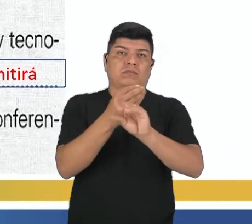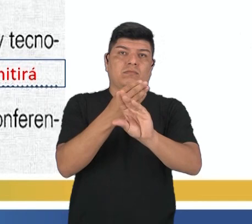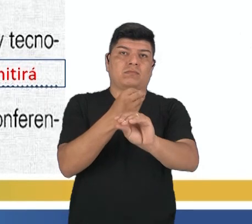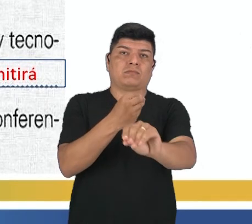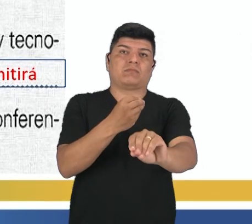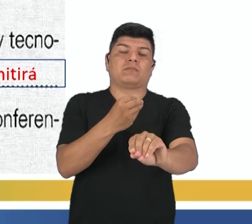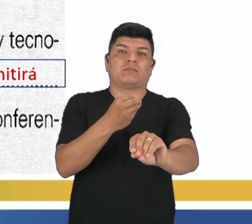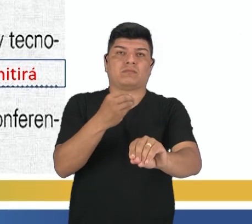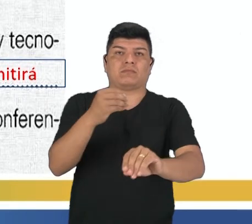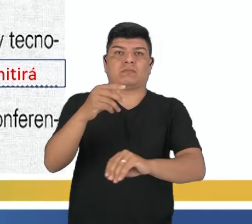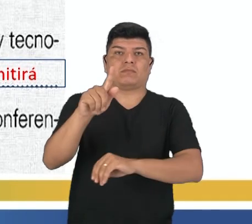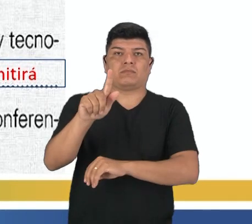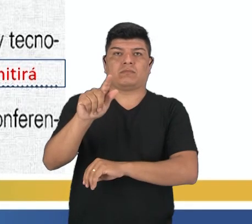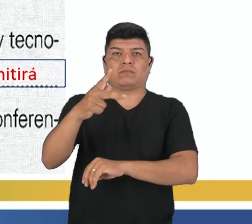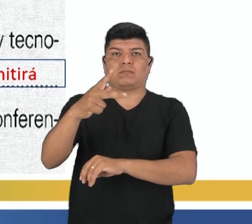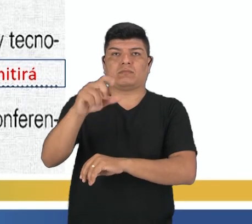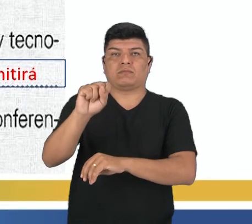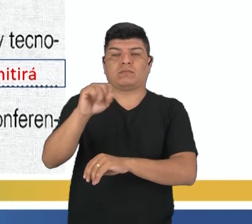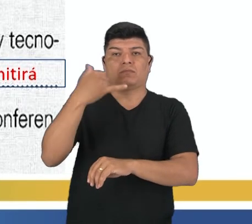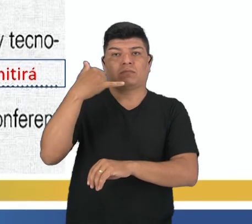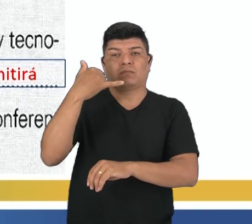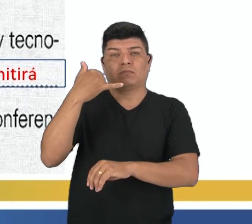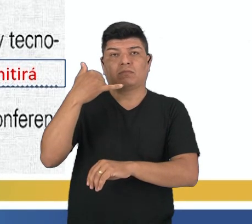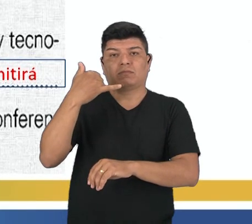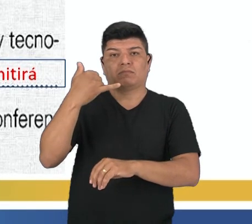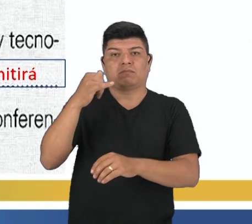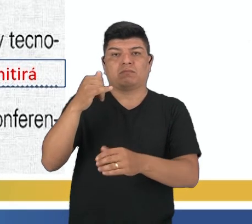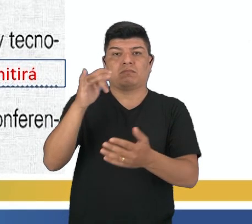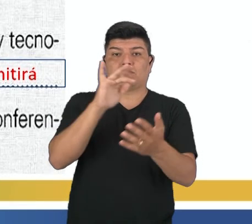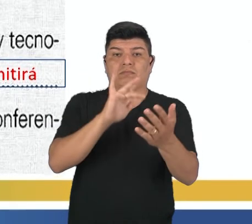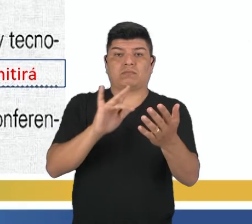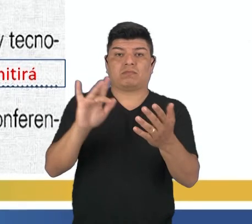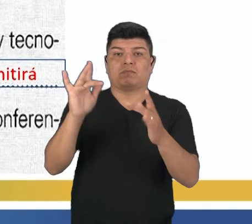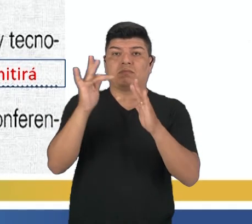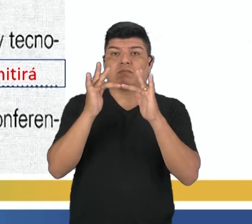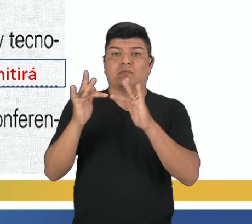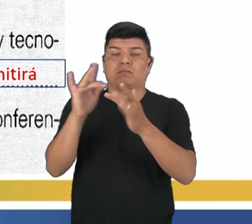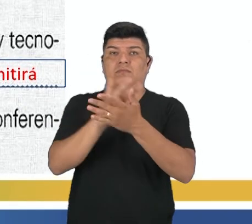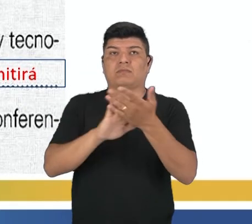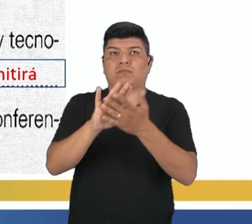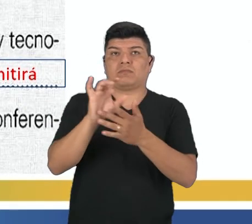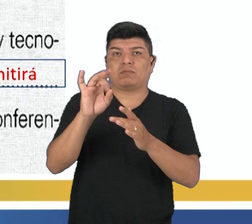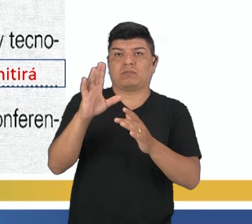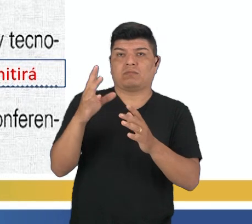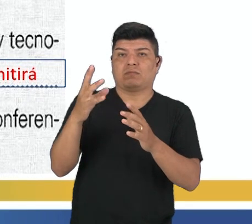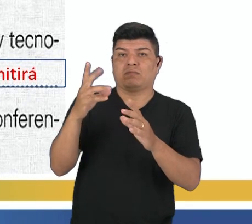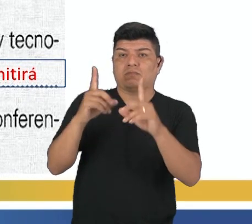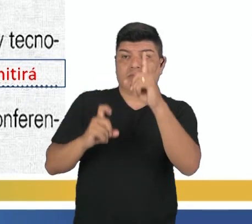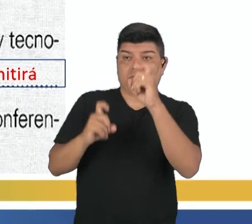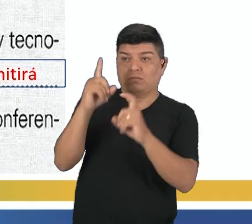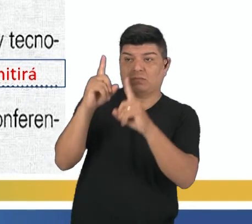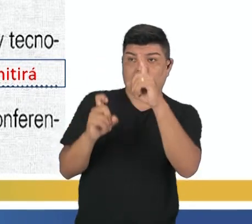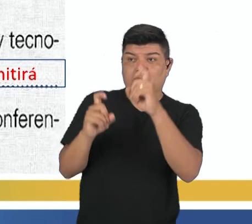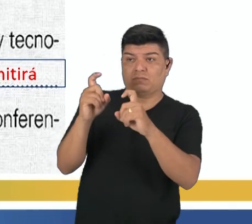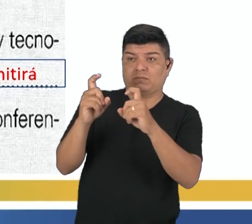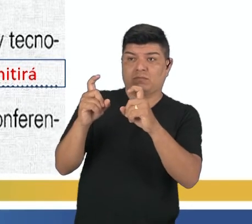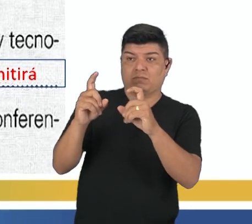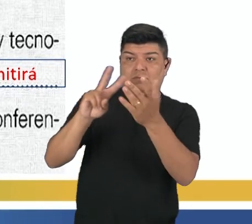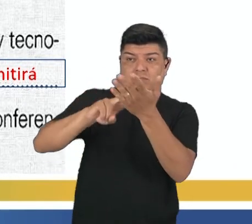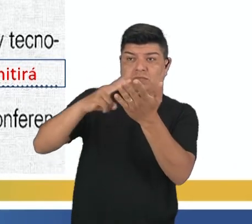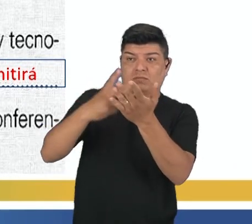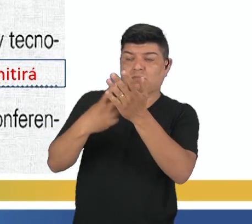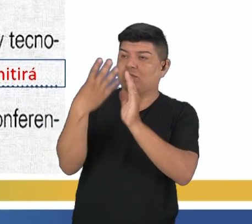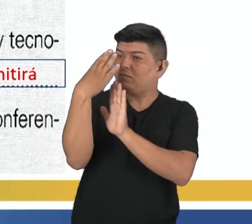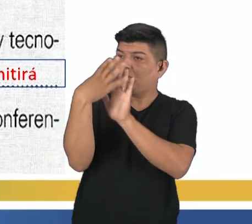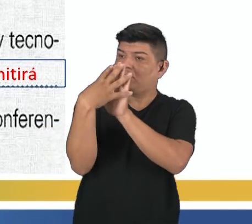Ou seja, galerinha, os telefones não precisarão tocá-los, tá? Você fará os gestos, ele interpretará a sua face